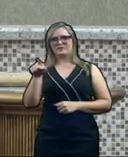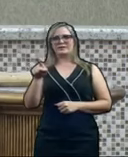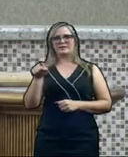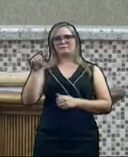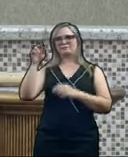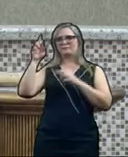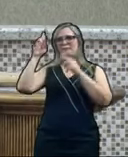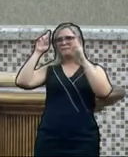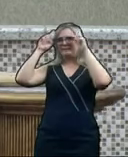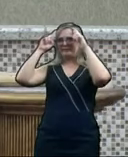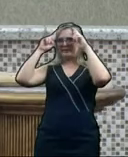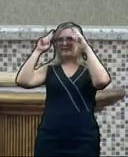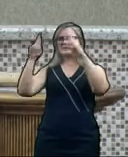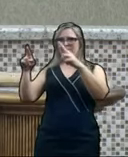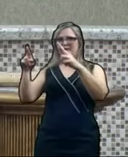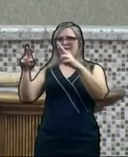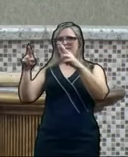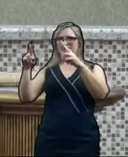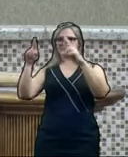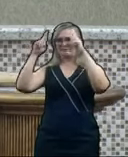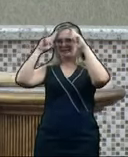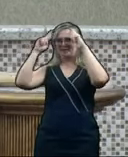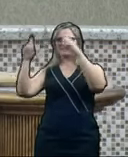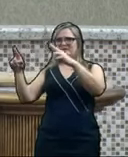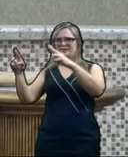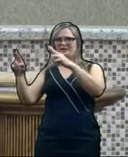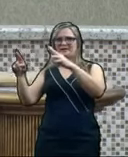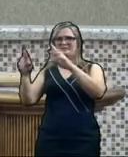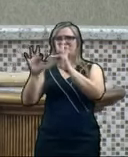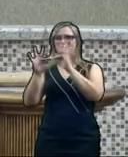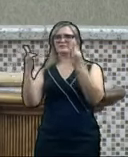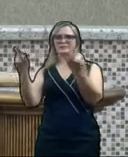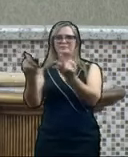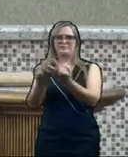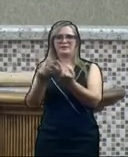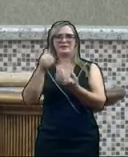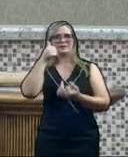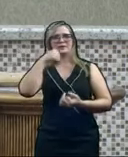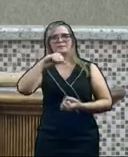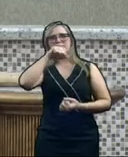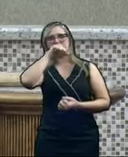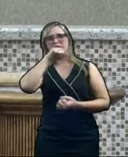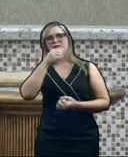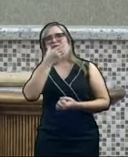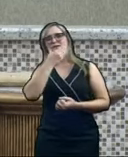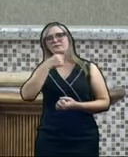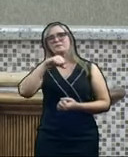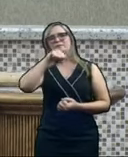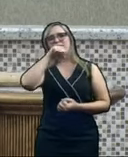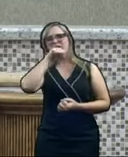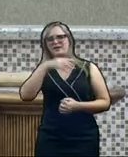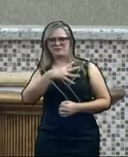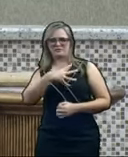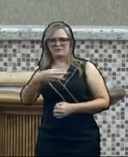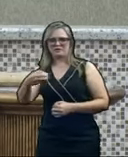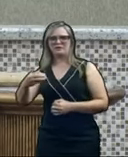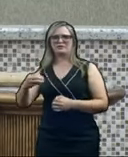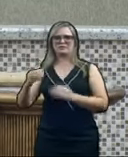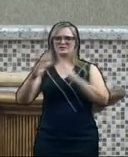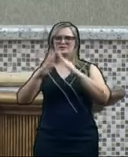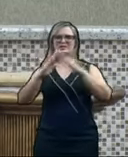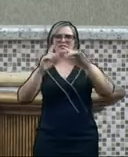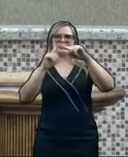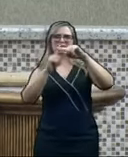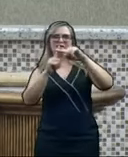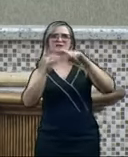seu lado a rua é a sua família os seus pais os seus filhos hoje a igreja